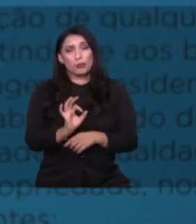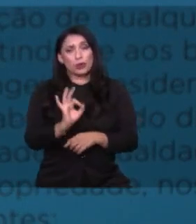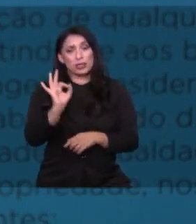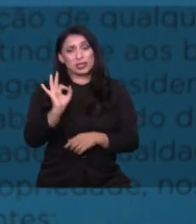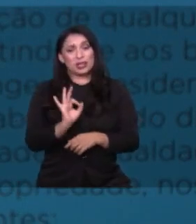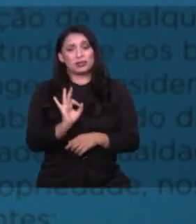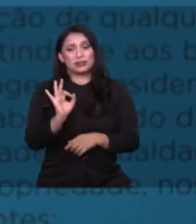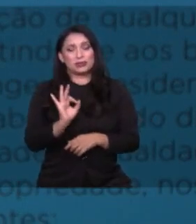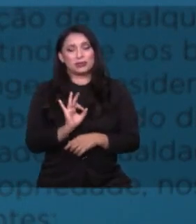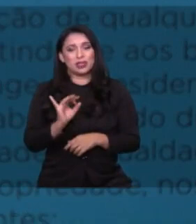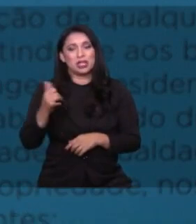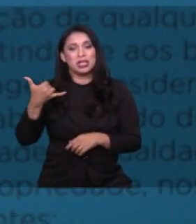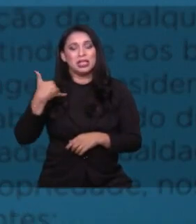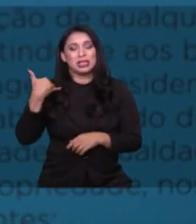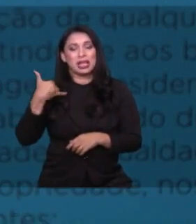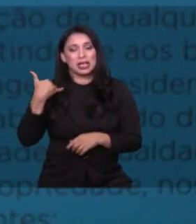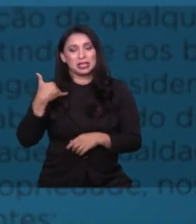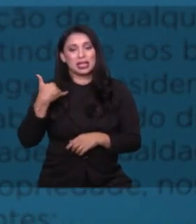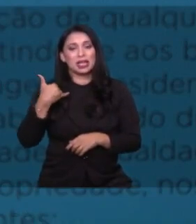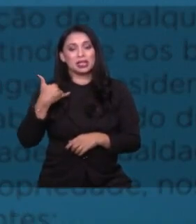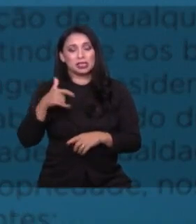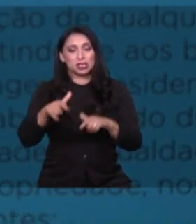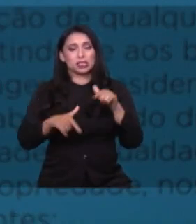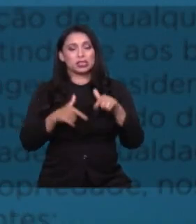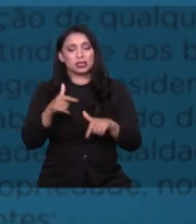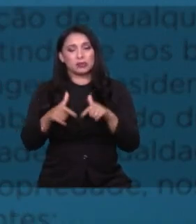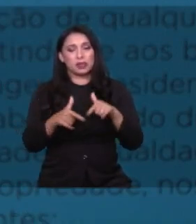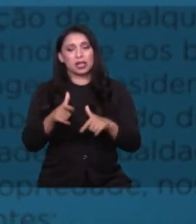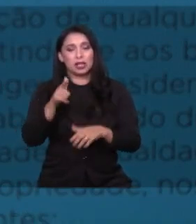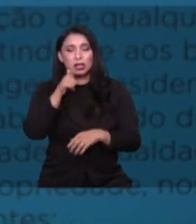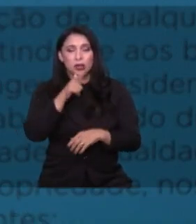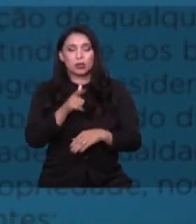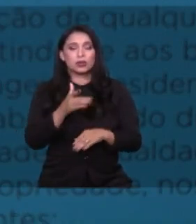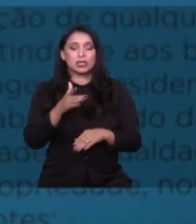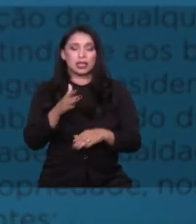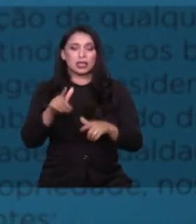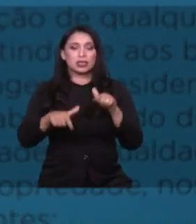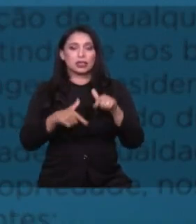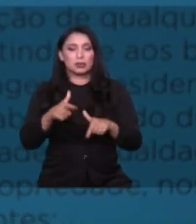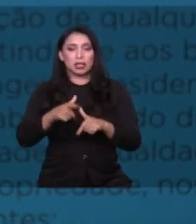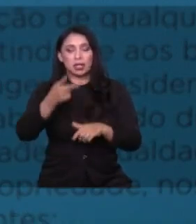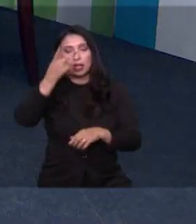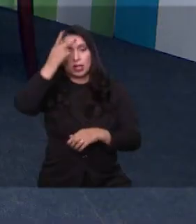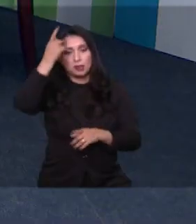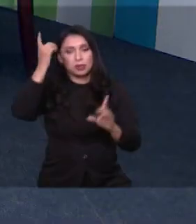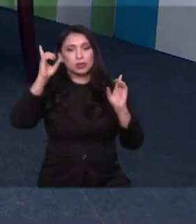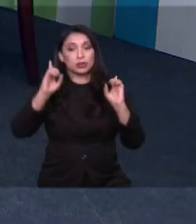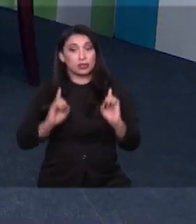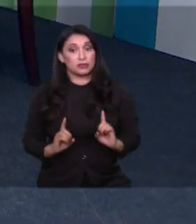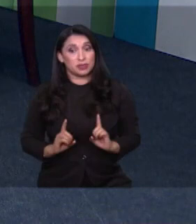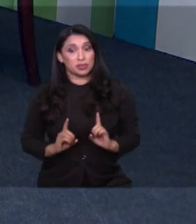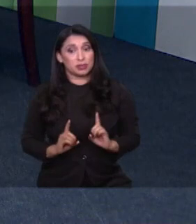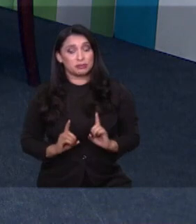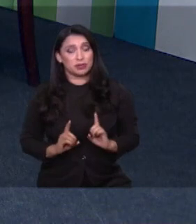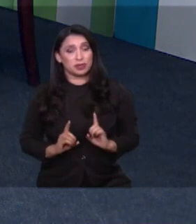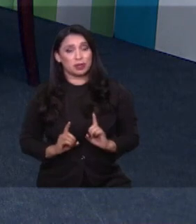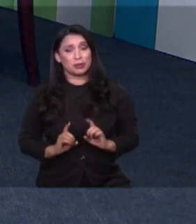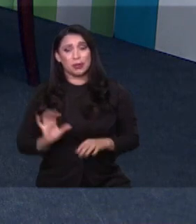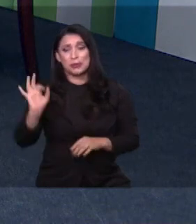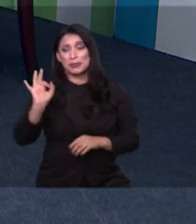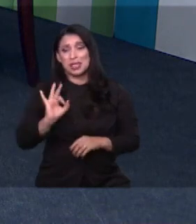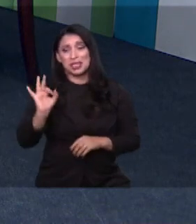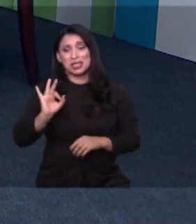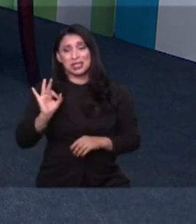pessoas em idade de trabalhar estão no mercado de trabalho, pessoa com deficiência. Então, é um índice muito